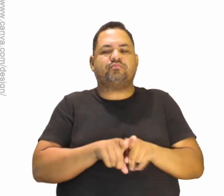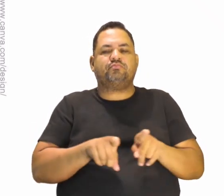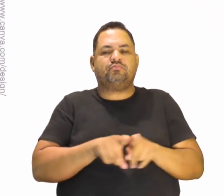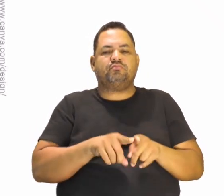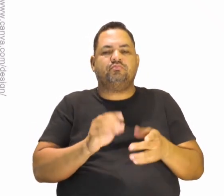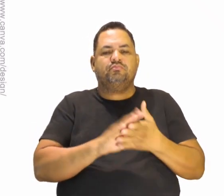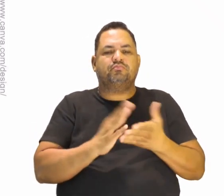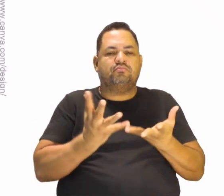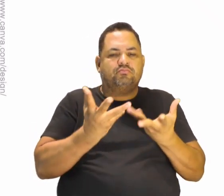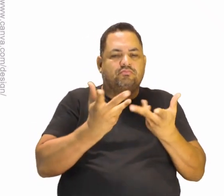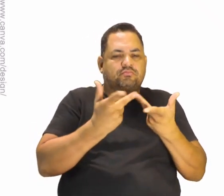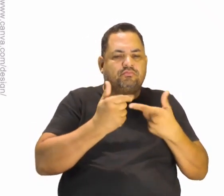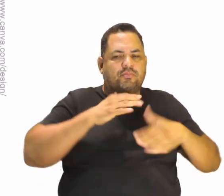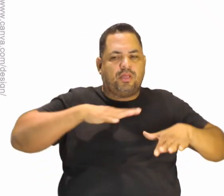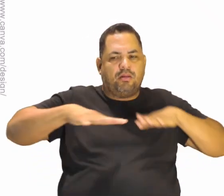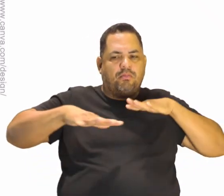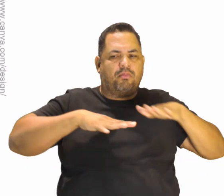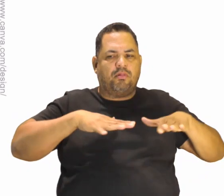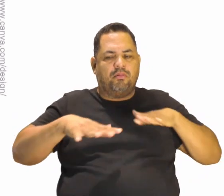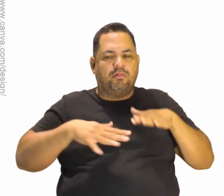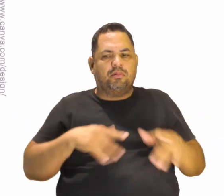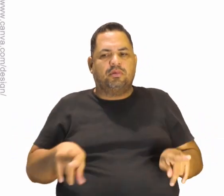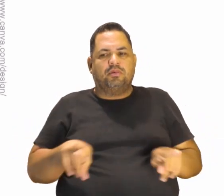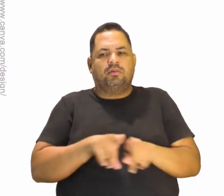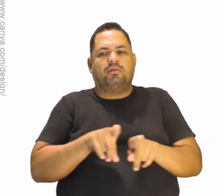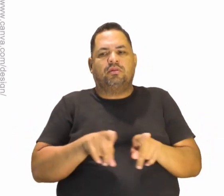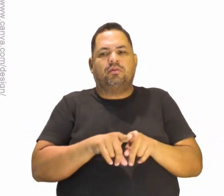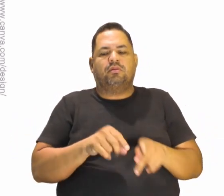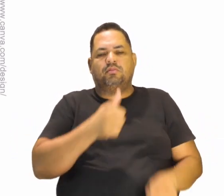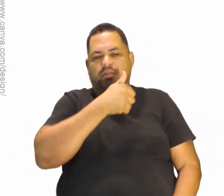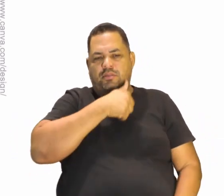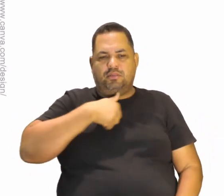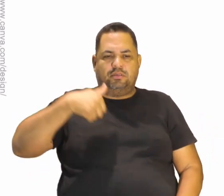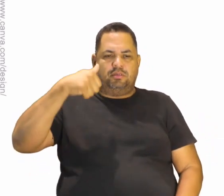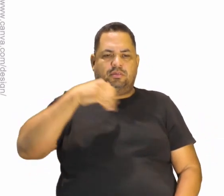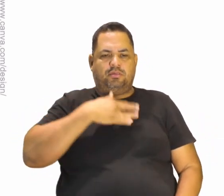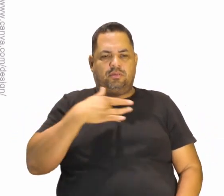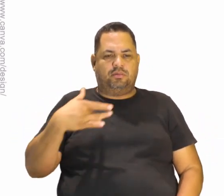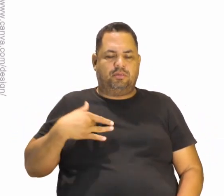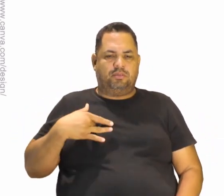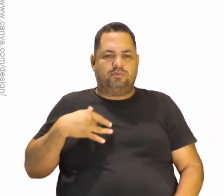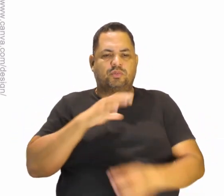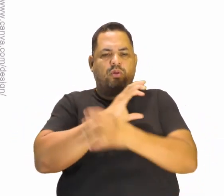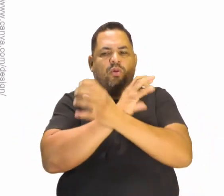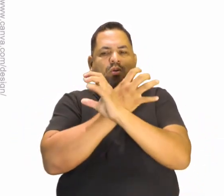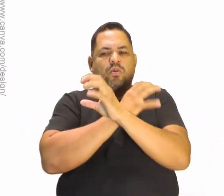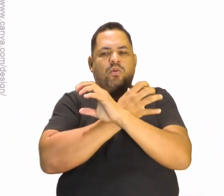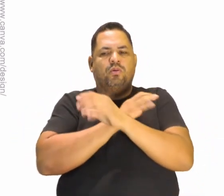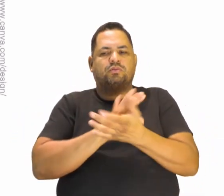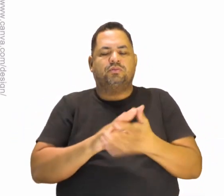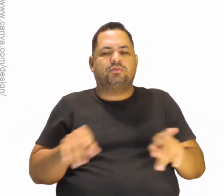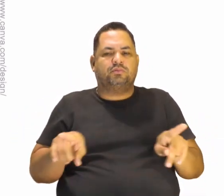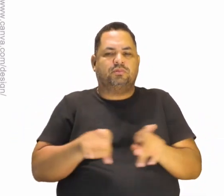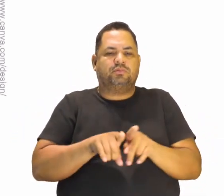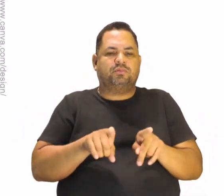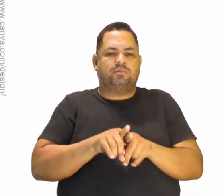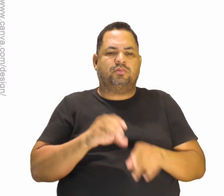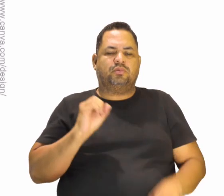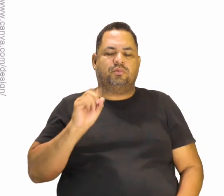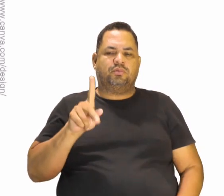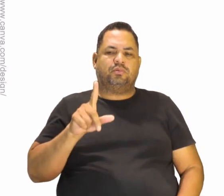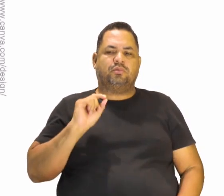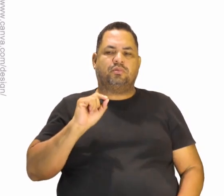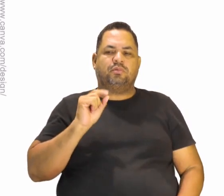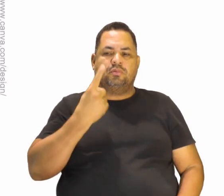benefício habilidades de movimento, né, melhoradas, a saúde óssea, ok? E aí, o que a